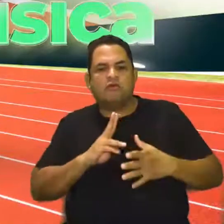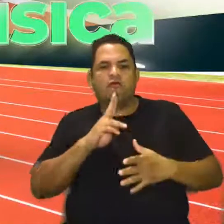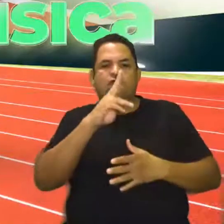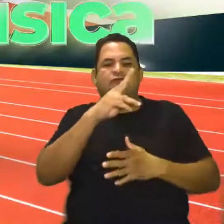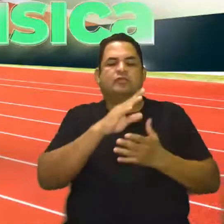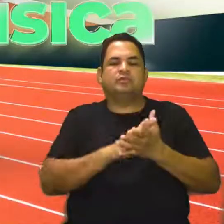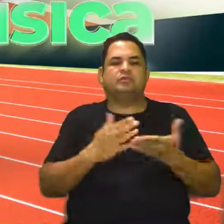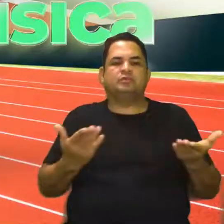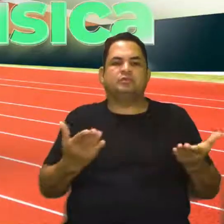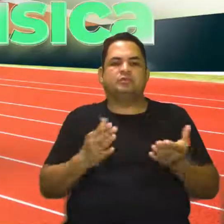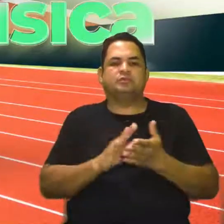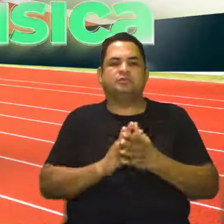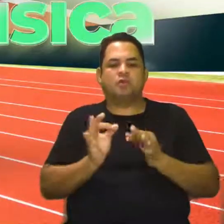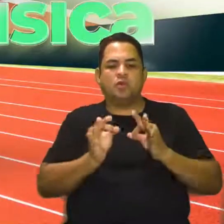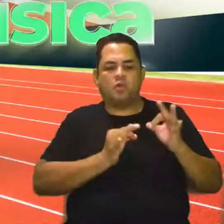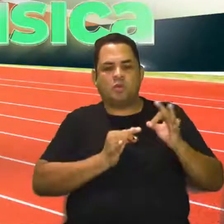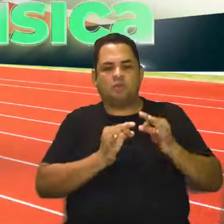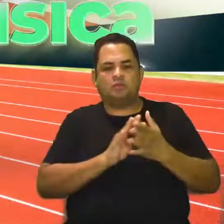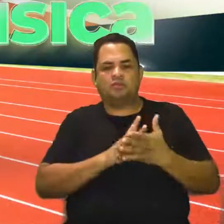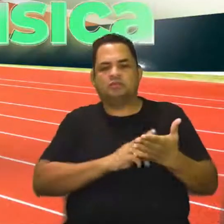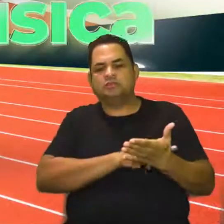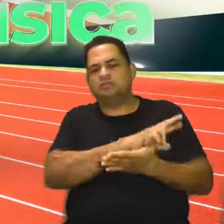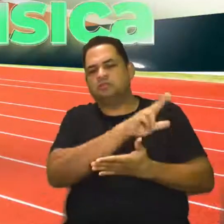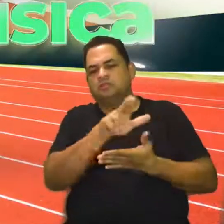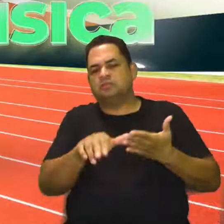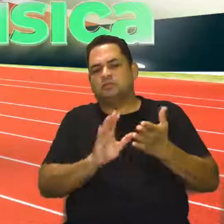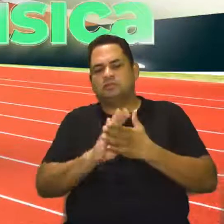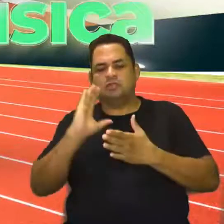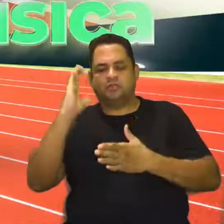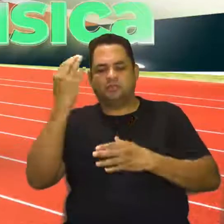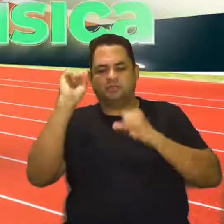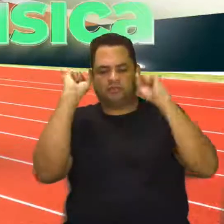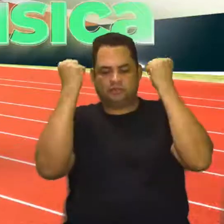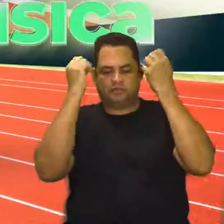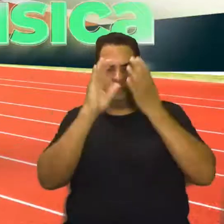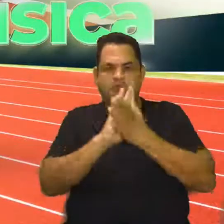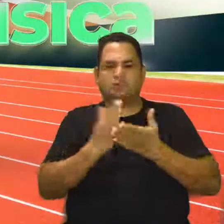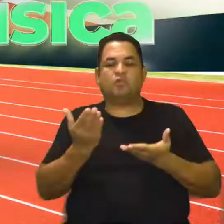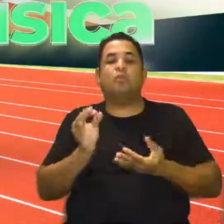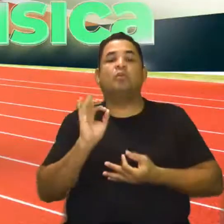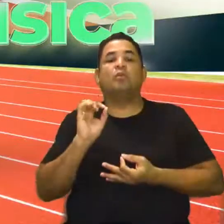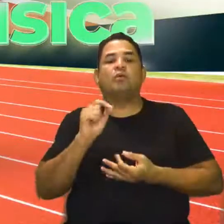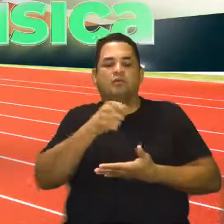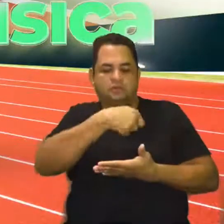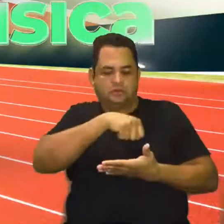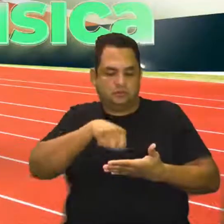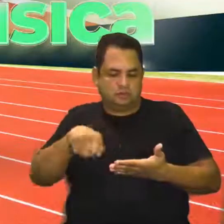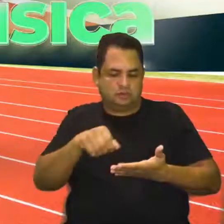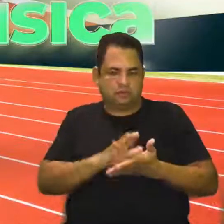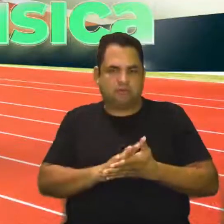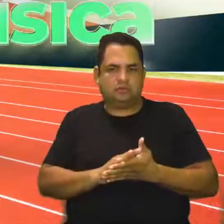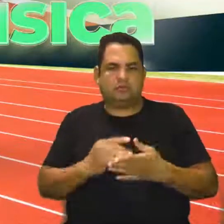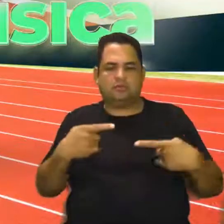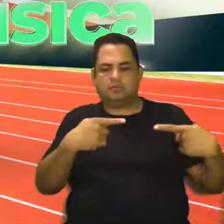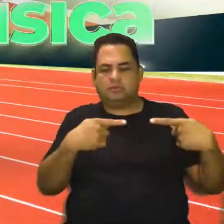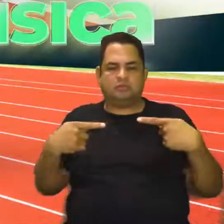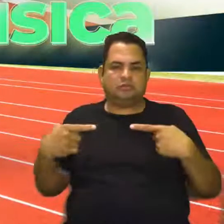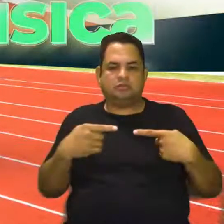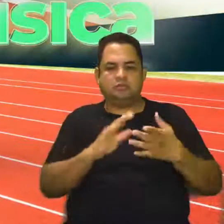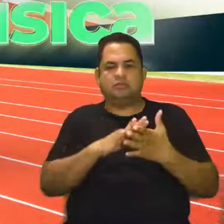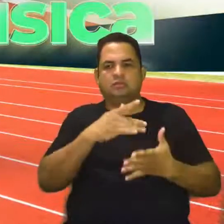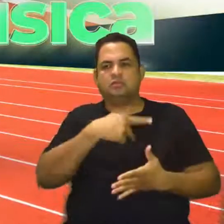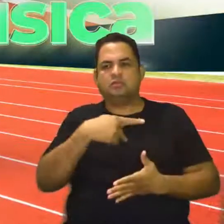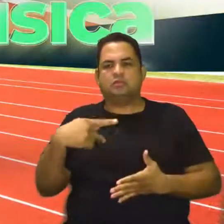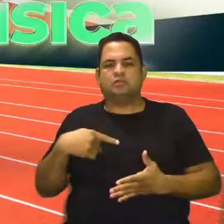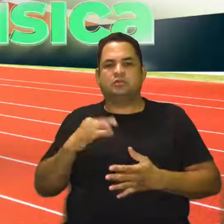força, vai entrar coordenação, vai entrar uma série de capacidades físicas. O que eu quero que você anote aí é o que é relacionado à